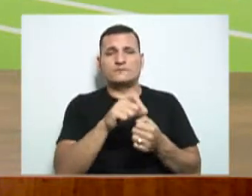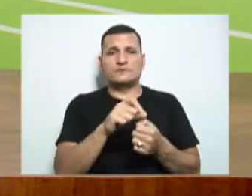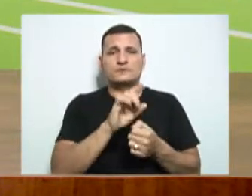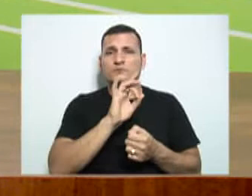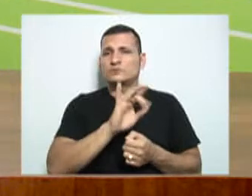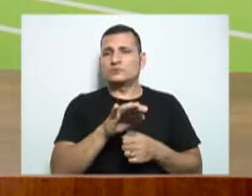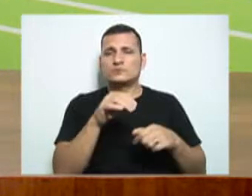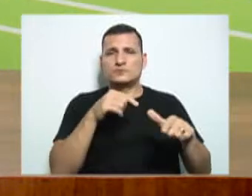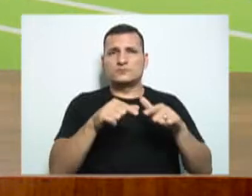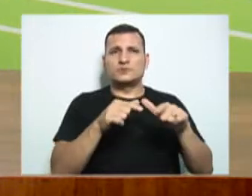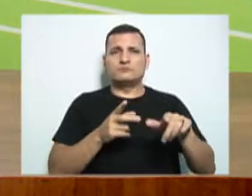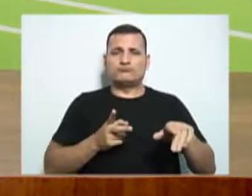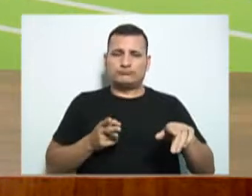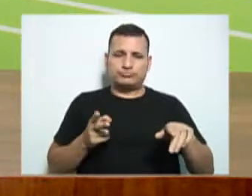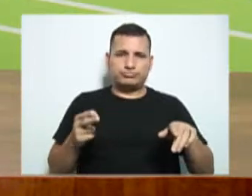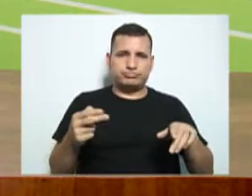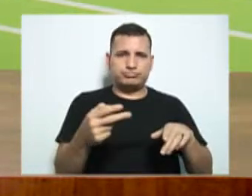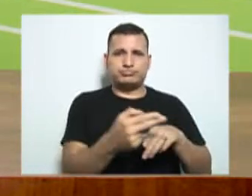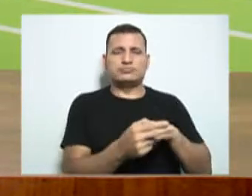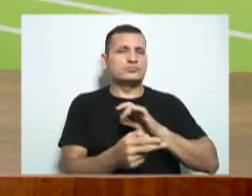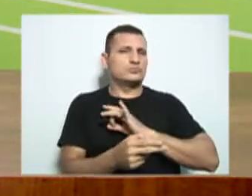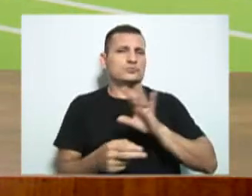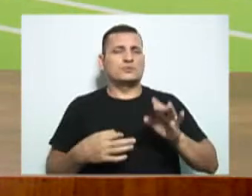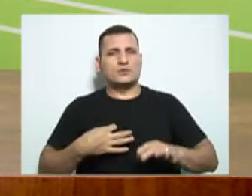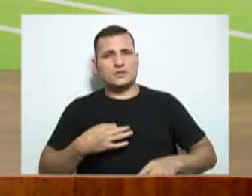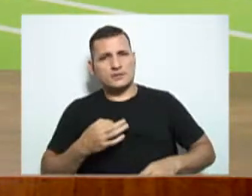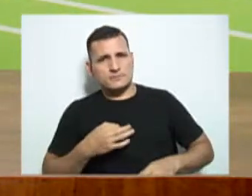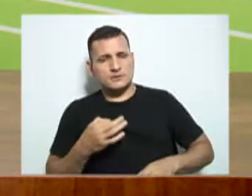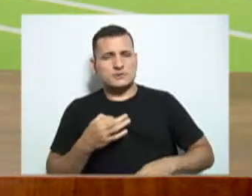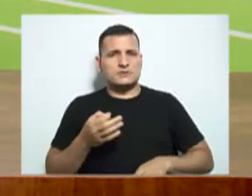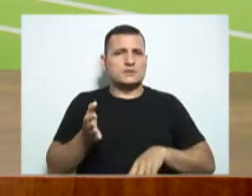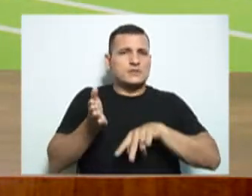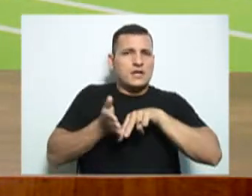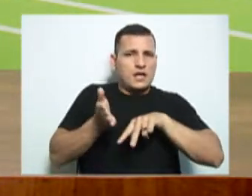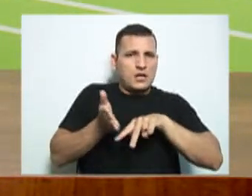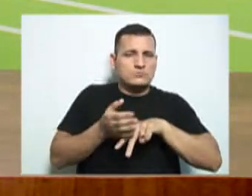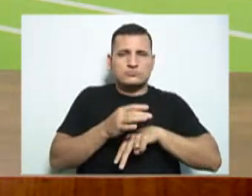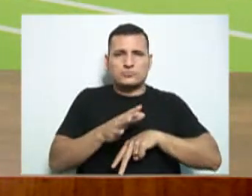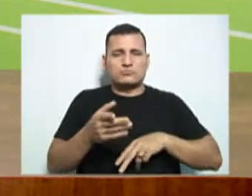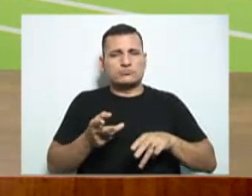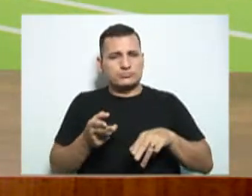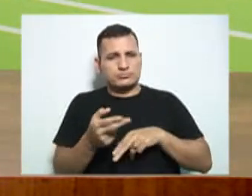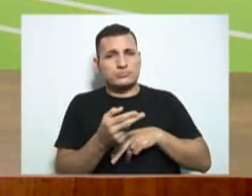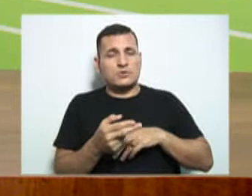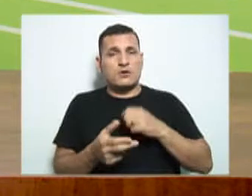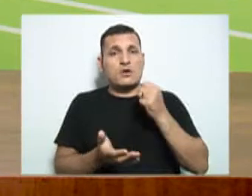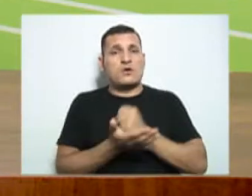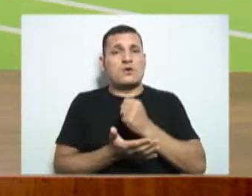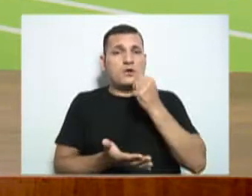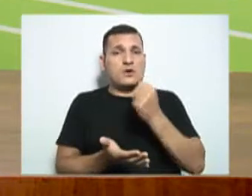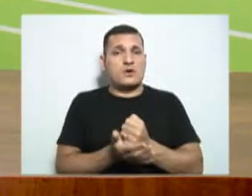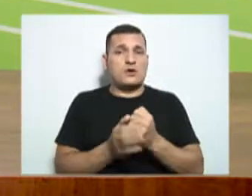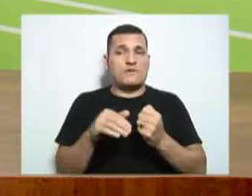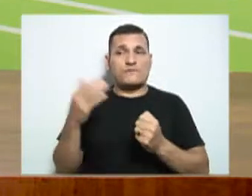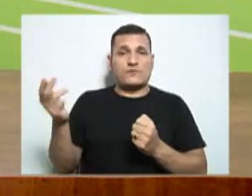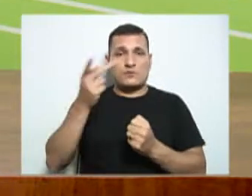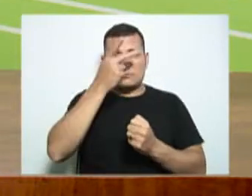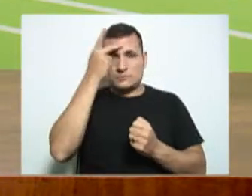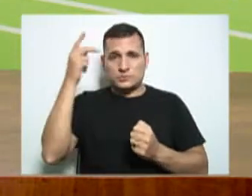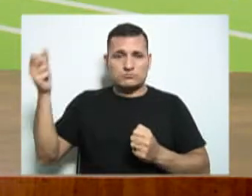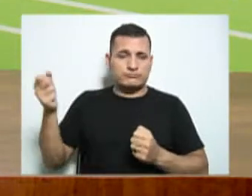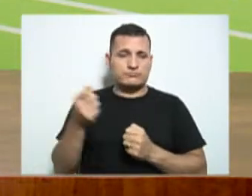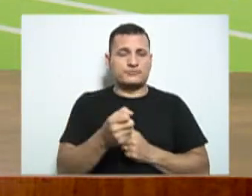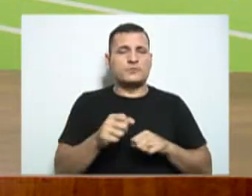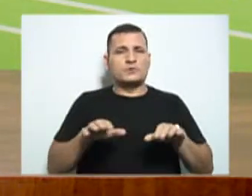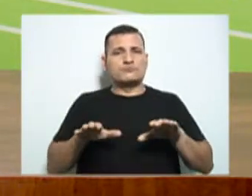desses produtos, dessas calças, dessas camisas, e contrata costureiros fora para realizar o